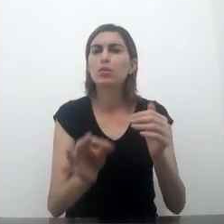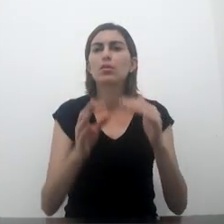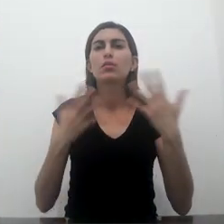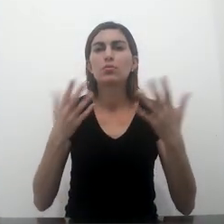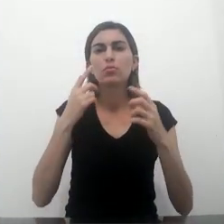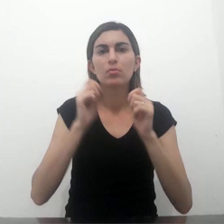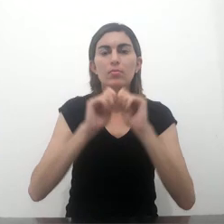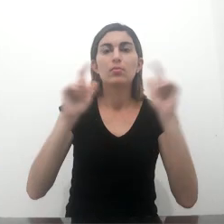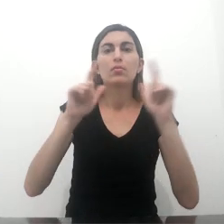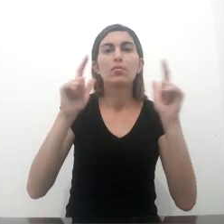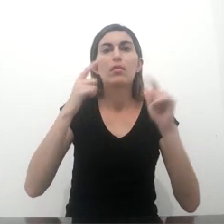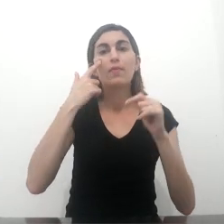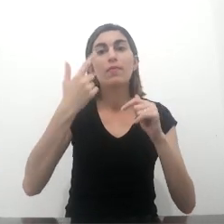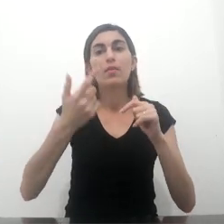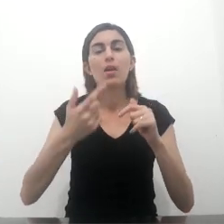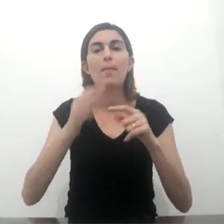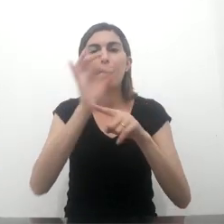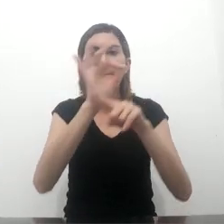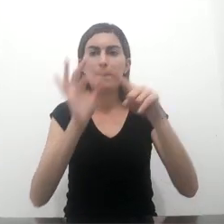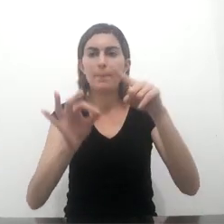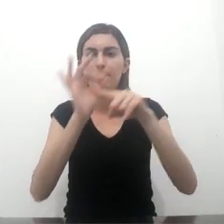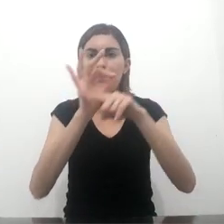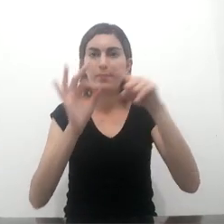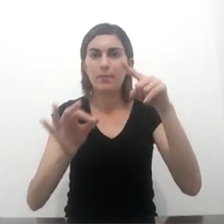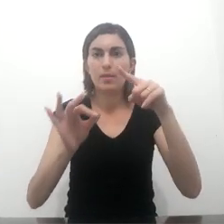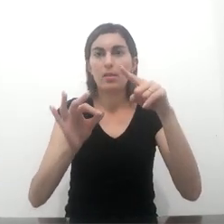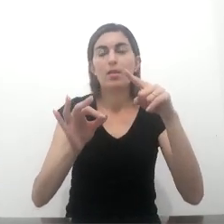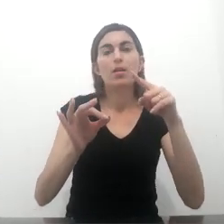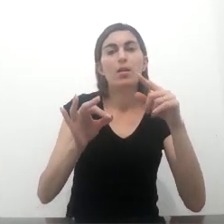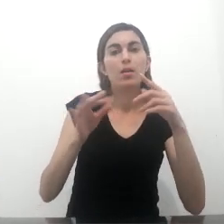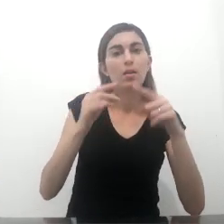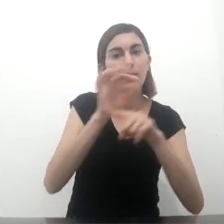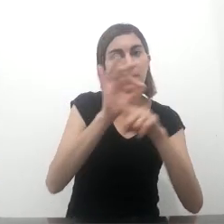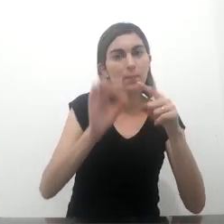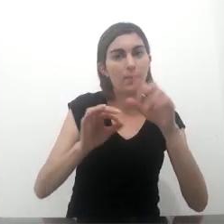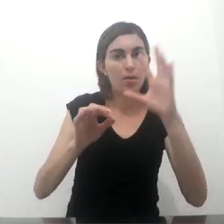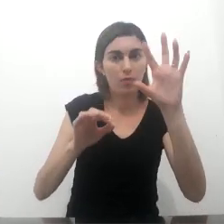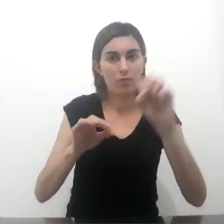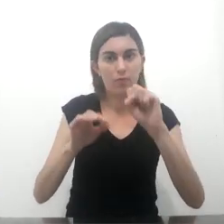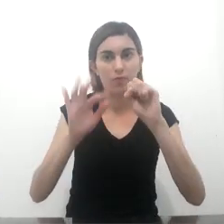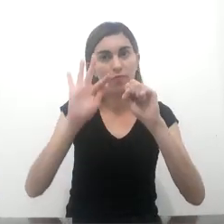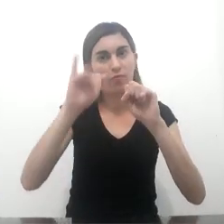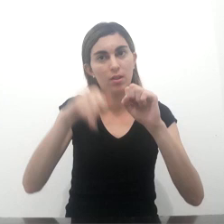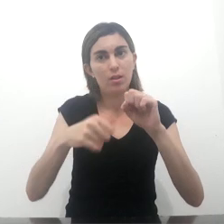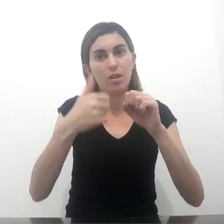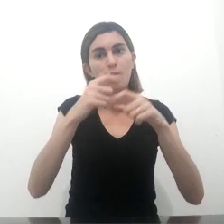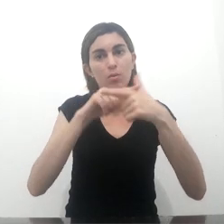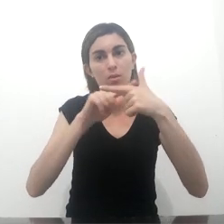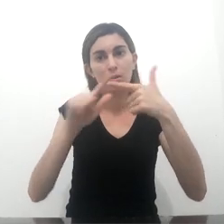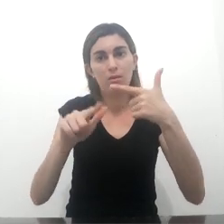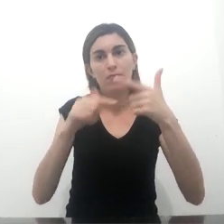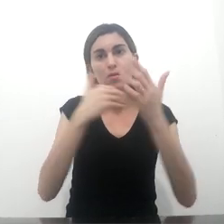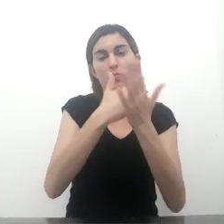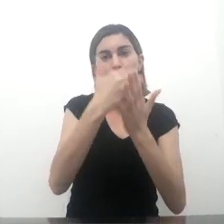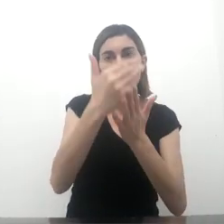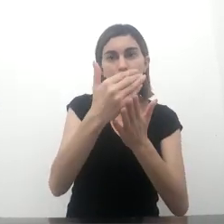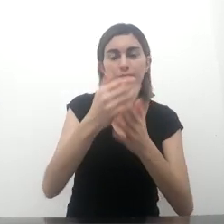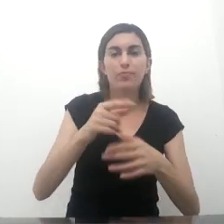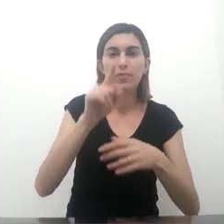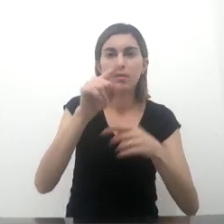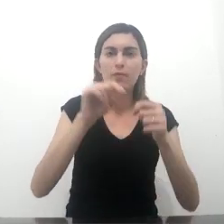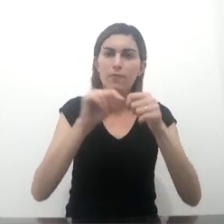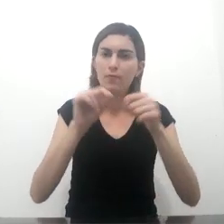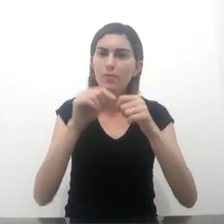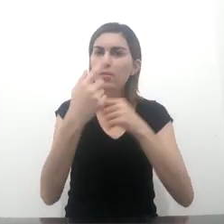aí. Então, se liga aqui. Percentual, você vai fazer o seguinte, ó. Pega o valor final e divide pelo valor